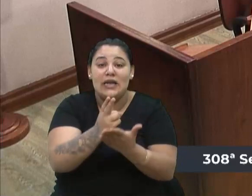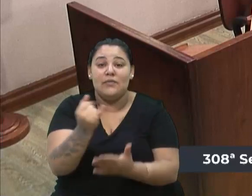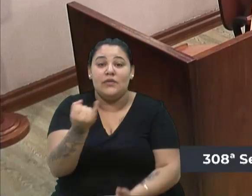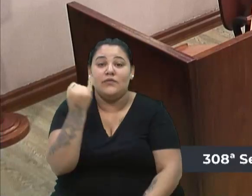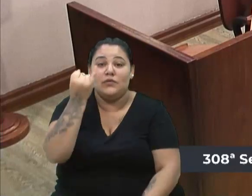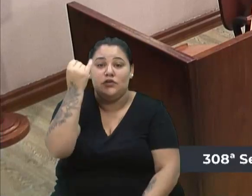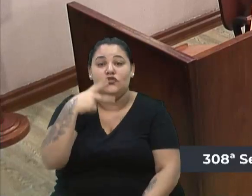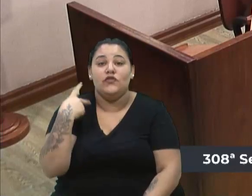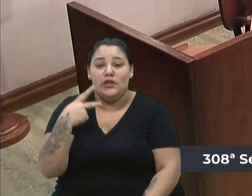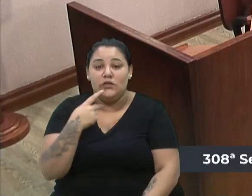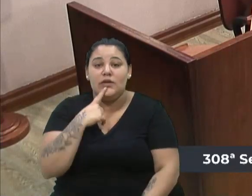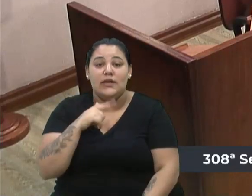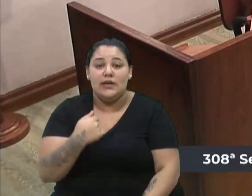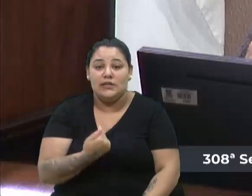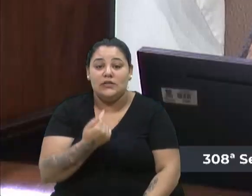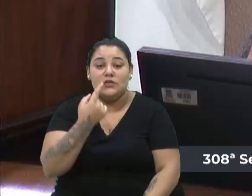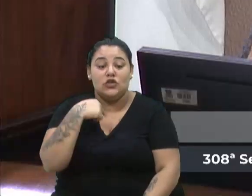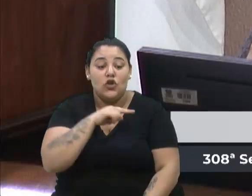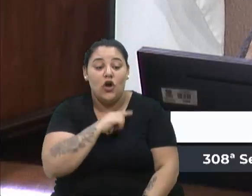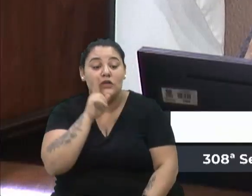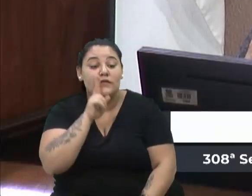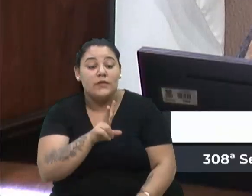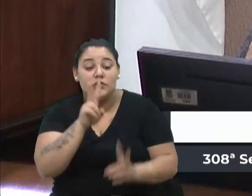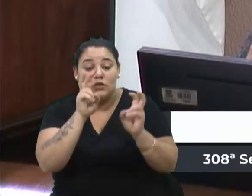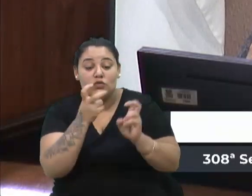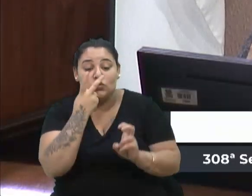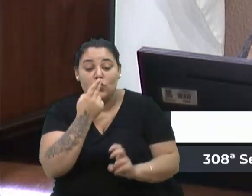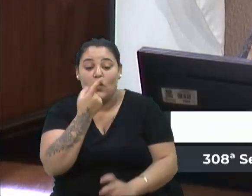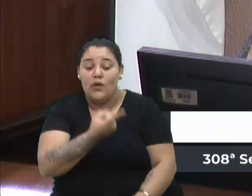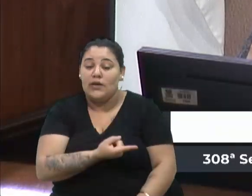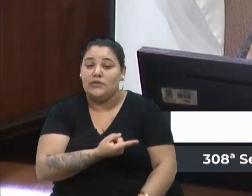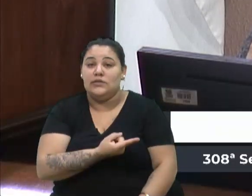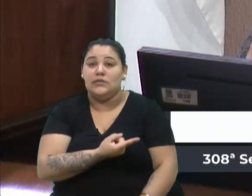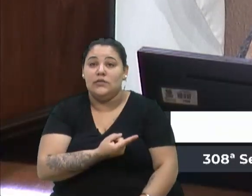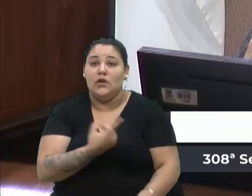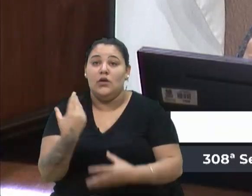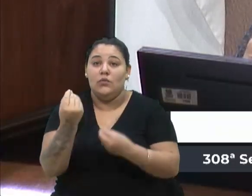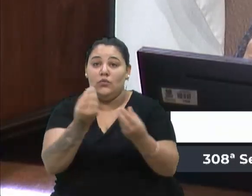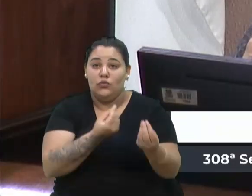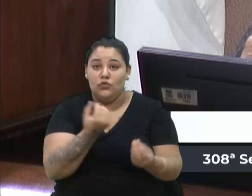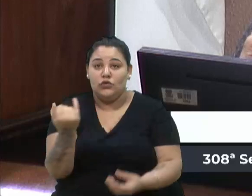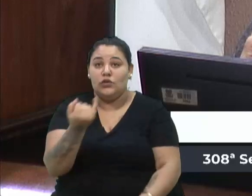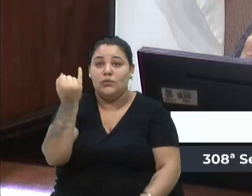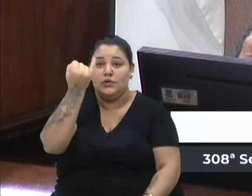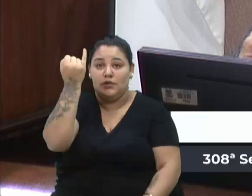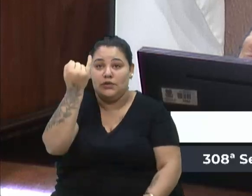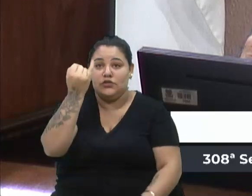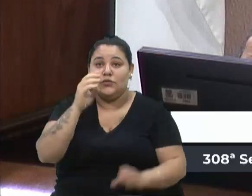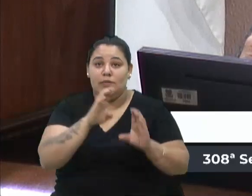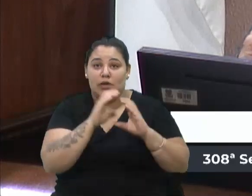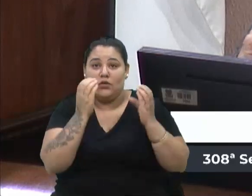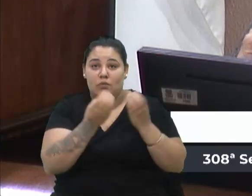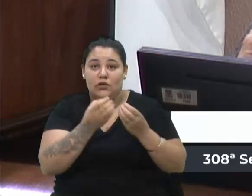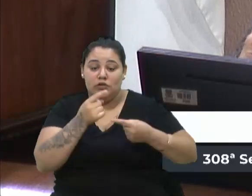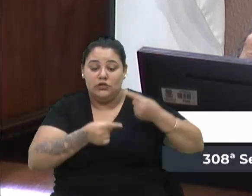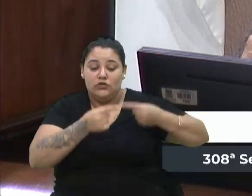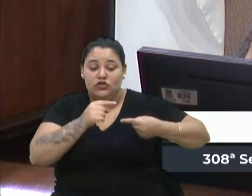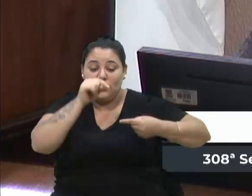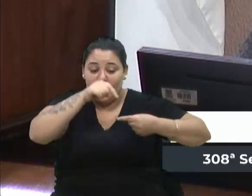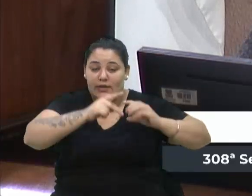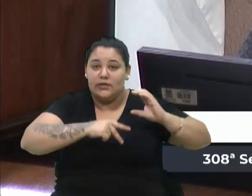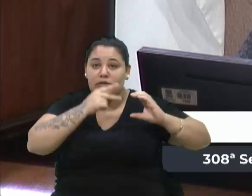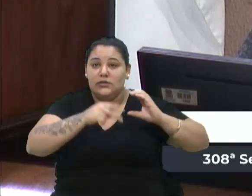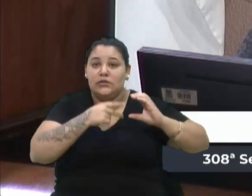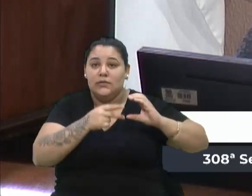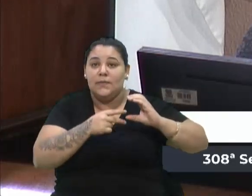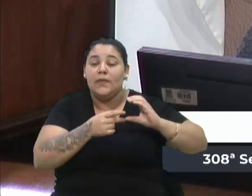Glades quando a gente vê temas como esses né tão relevantes para nossa comunidade Sendo discutidos nessa casa isso é importante né